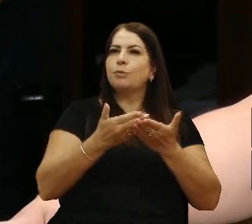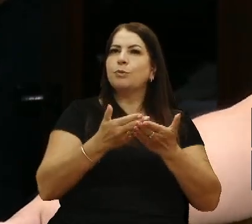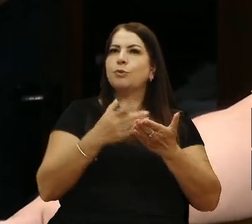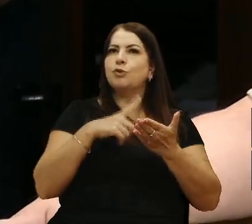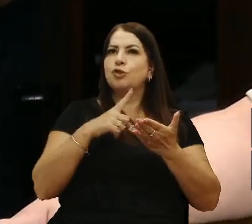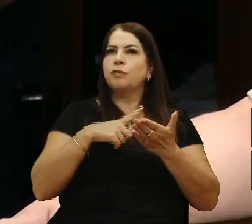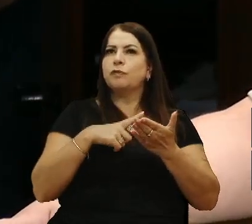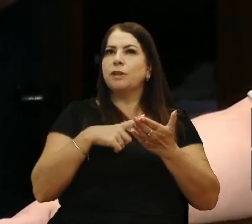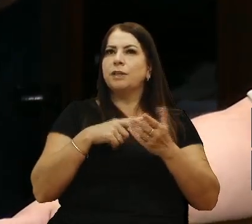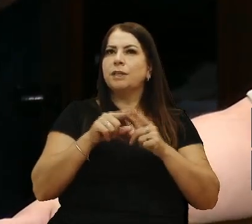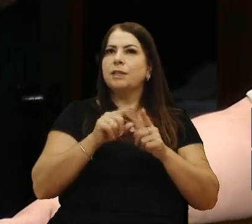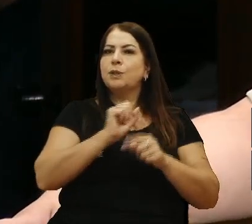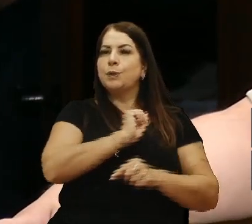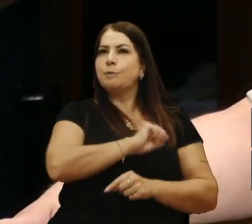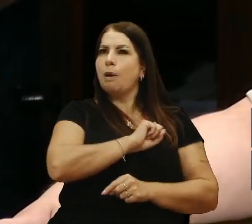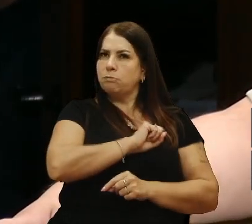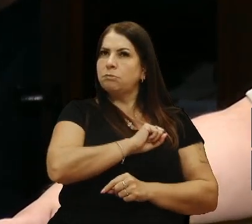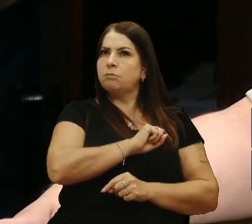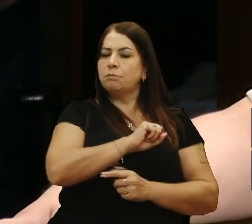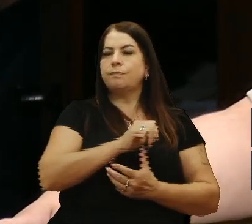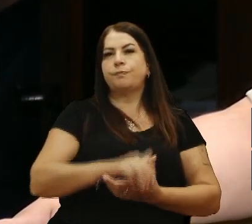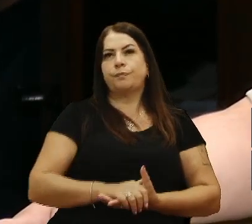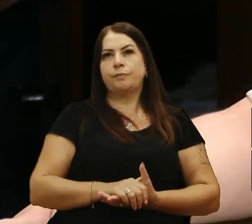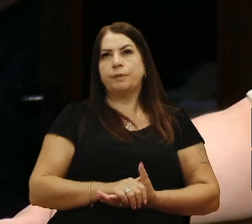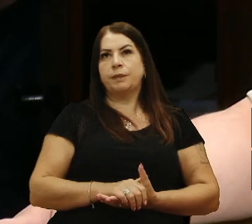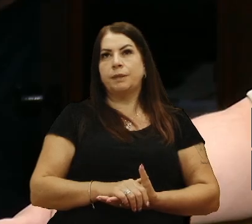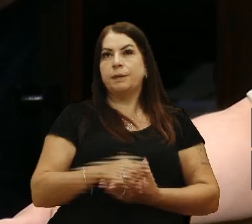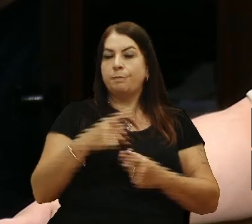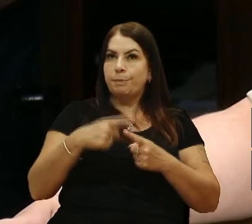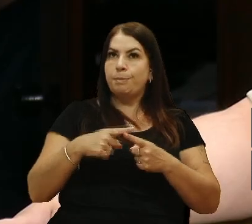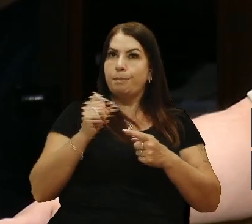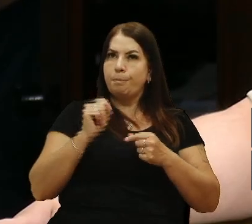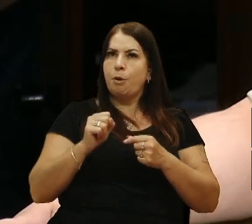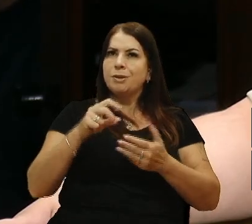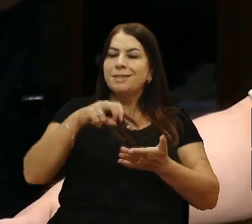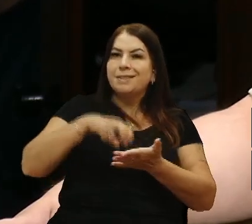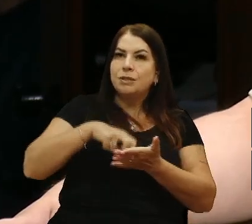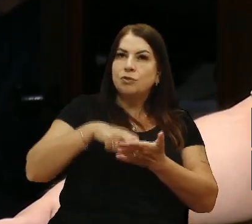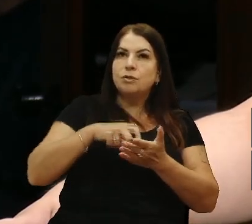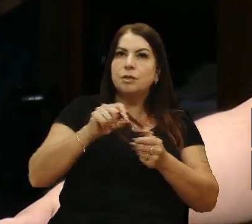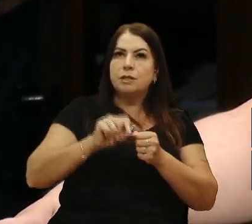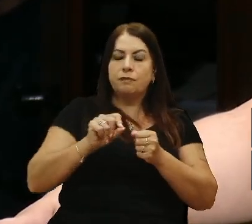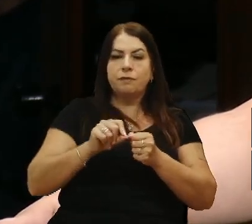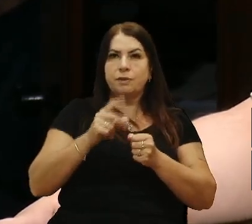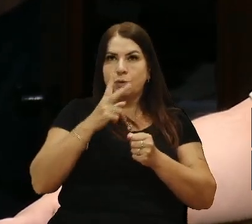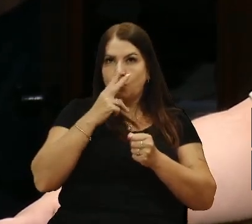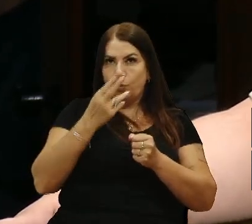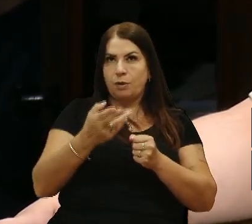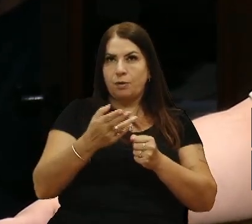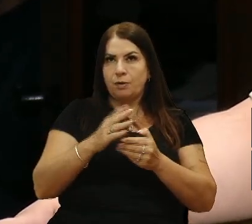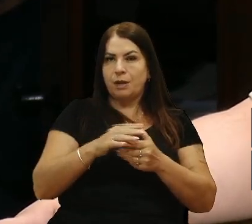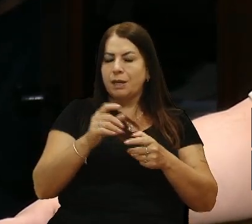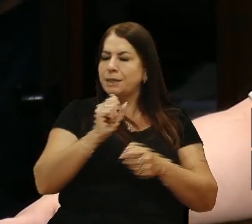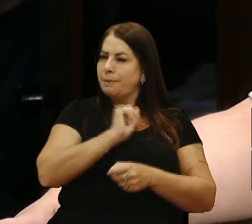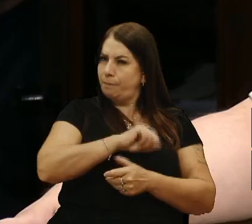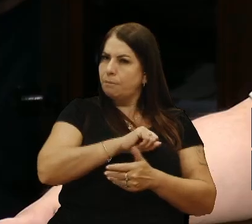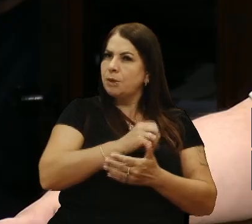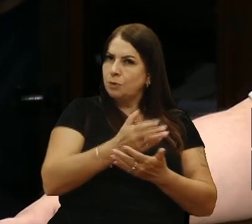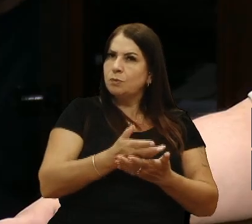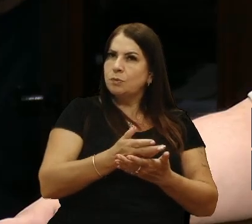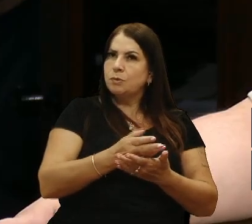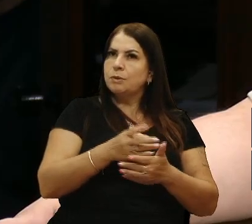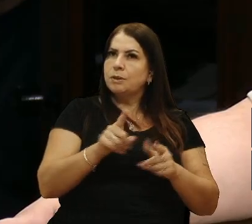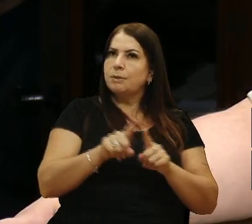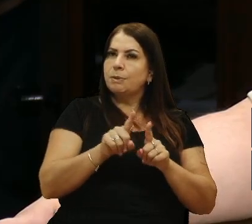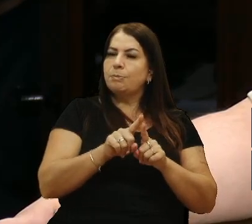tiverem requintes de crueldade. Para que justamente possa se punir quem pratica, como dito, tamanha crueldade, e se